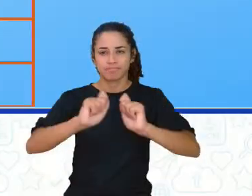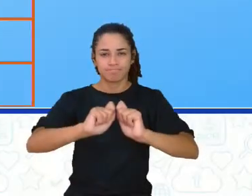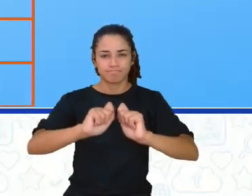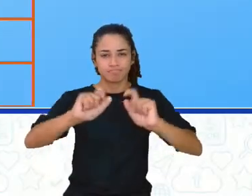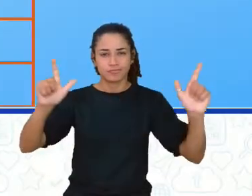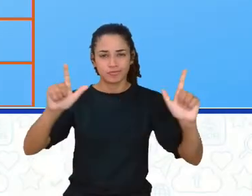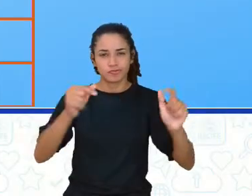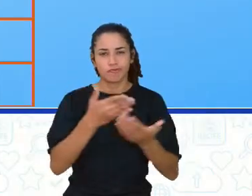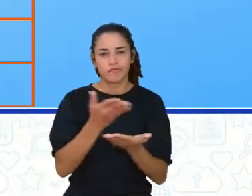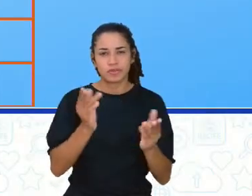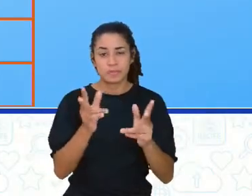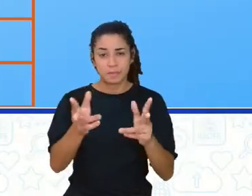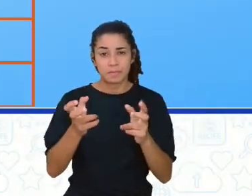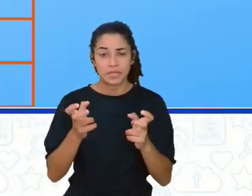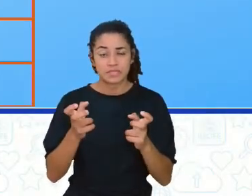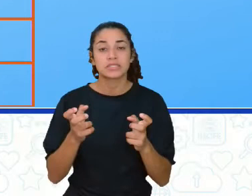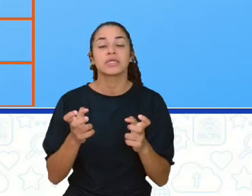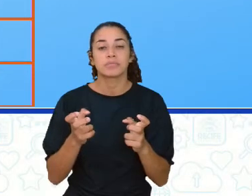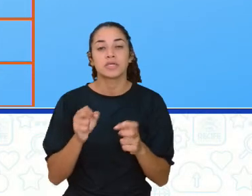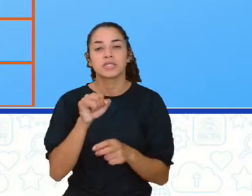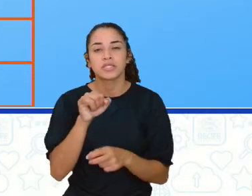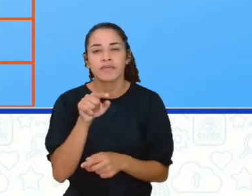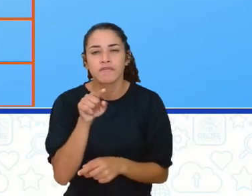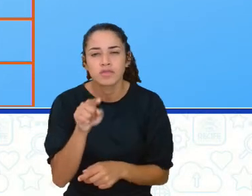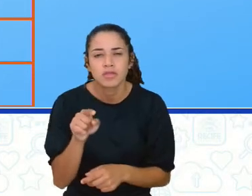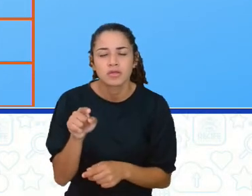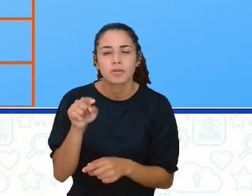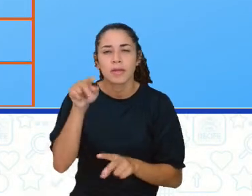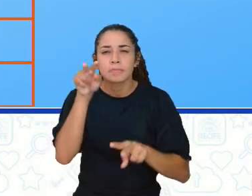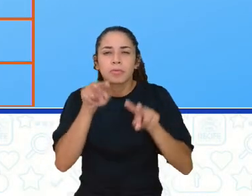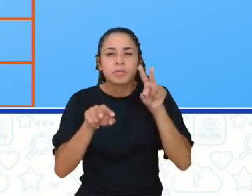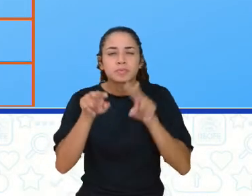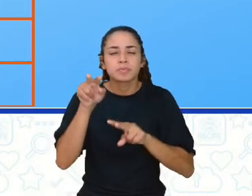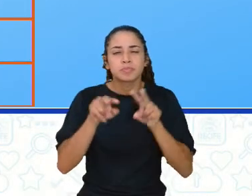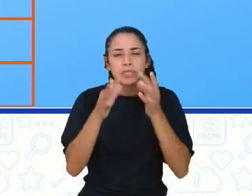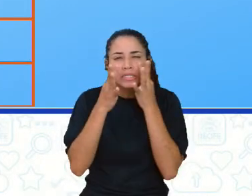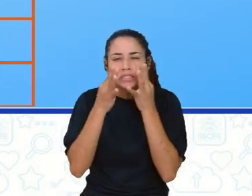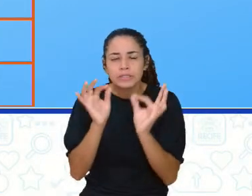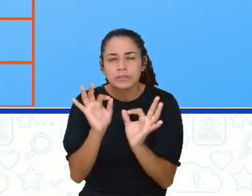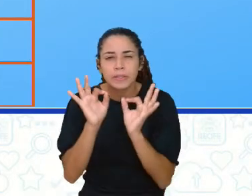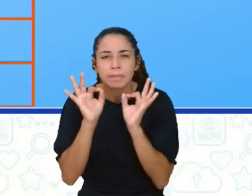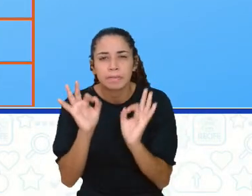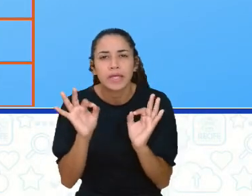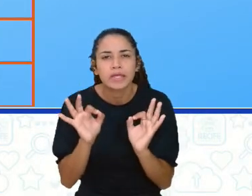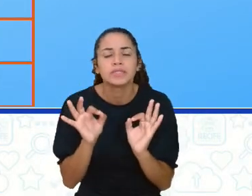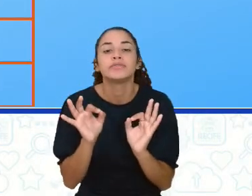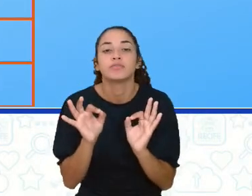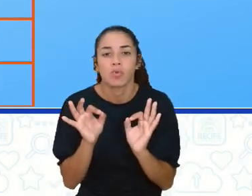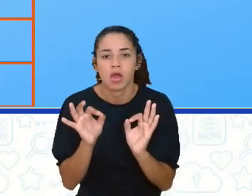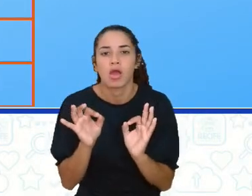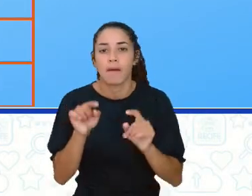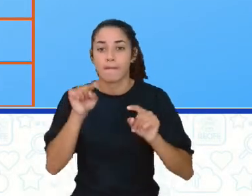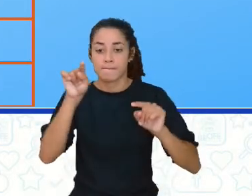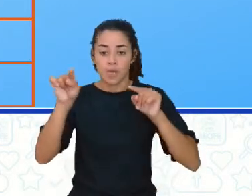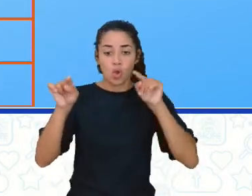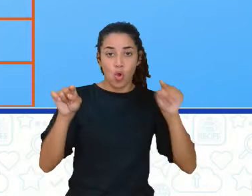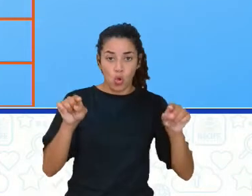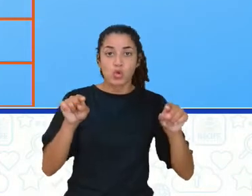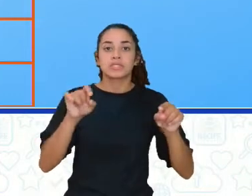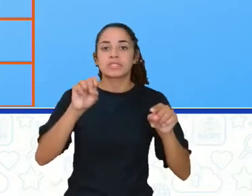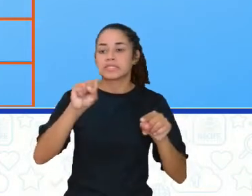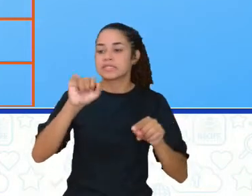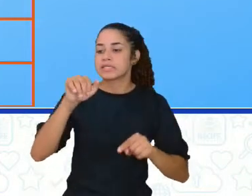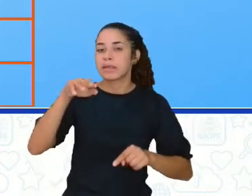vão perceber que se você olhar direitinho, olha só, o ponto simétrico em relação ao